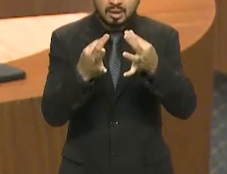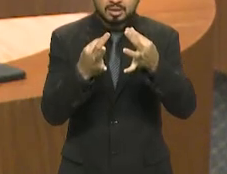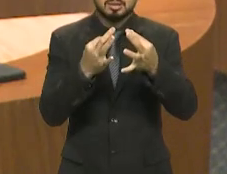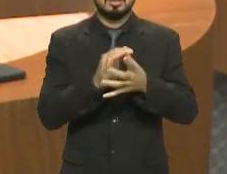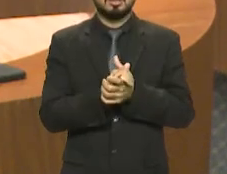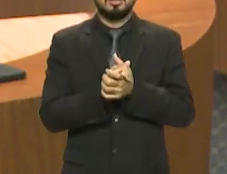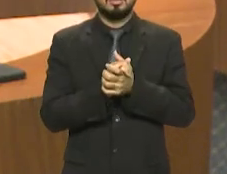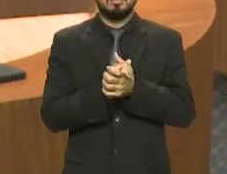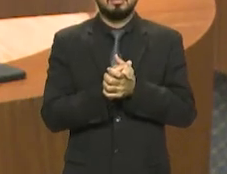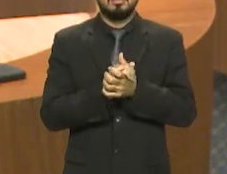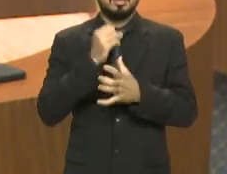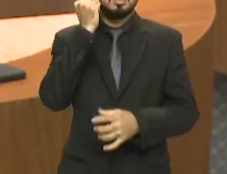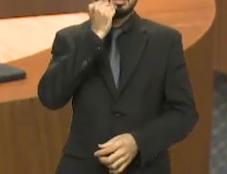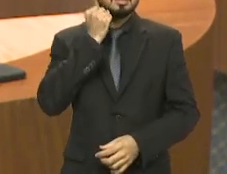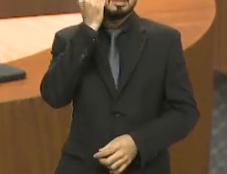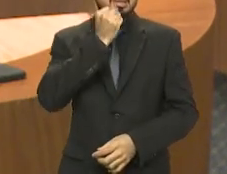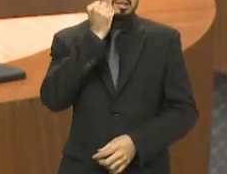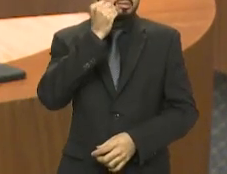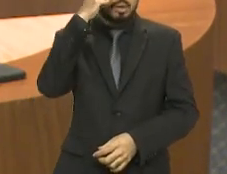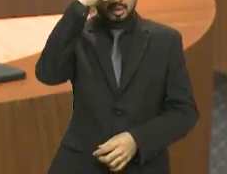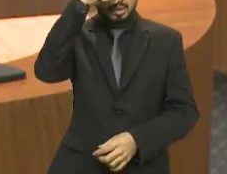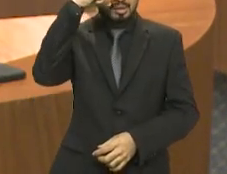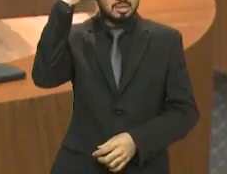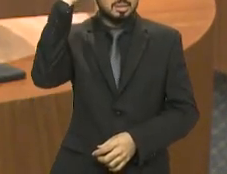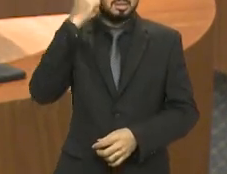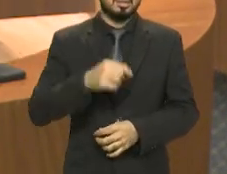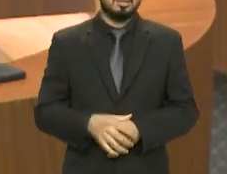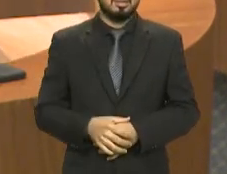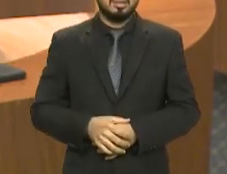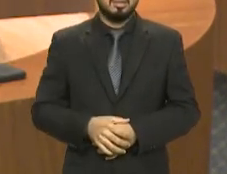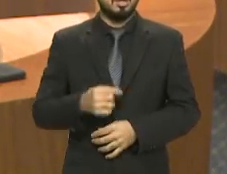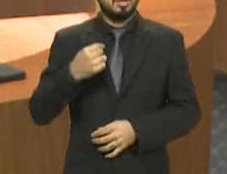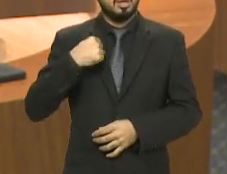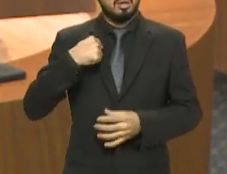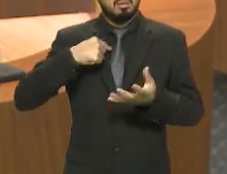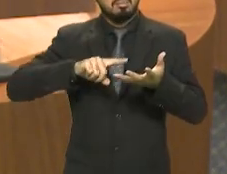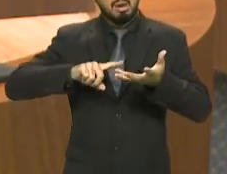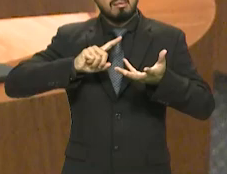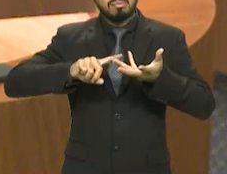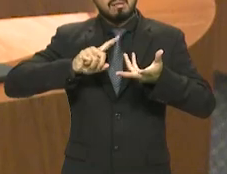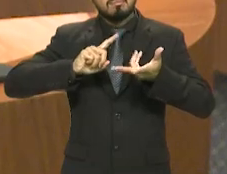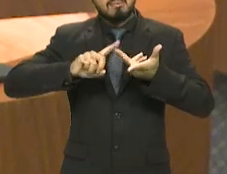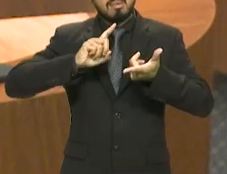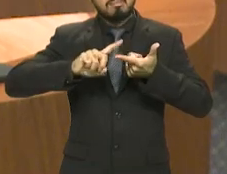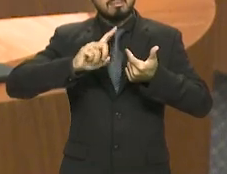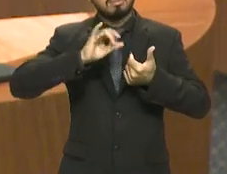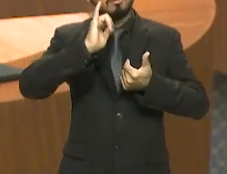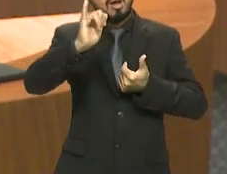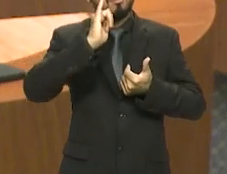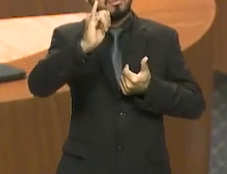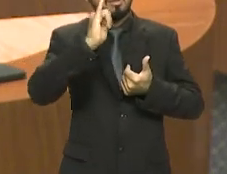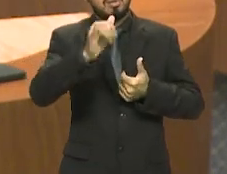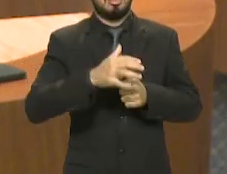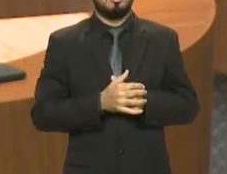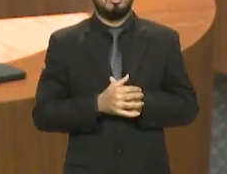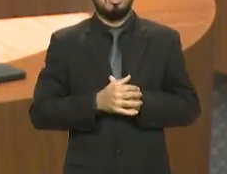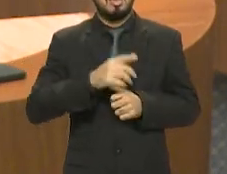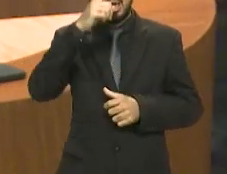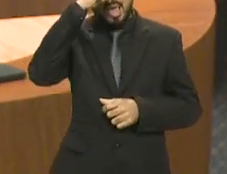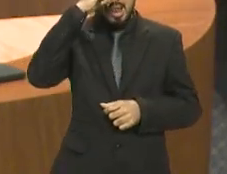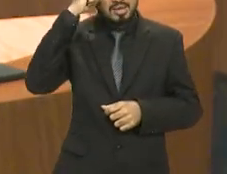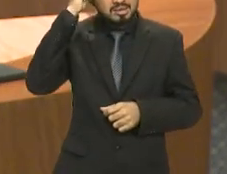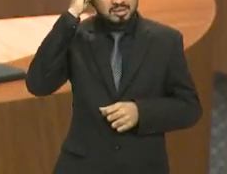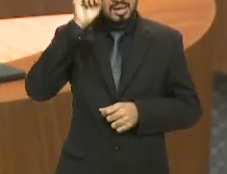senadora Elisiane Gama. Eu já disse aqui, repito, filha legítima deste grupo político,